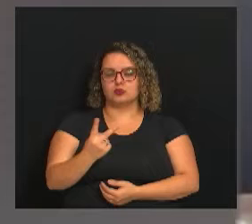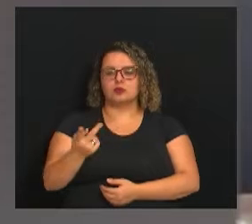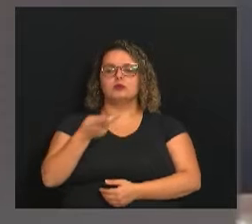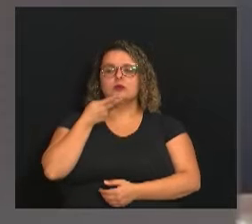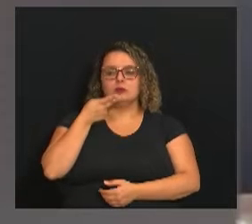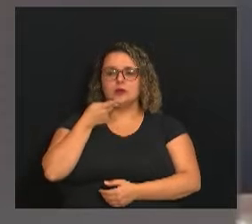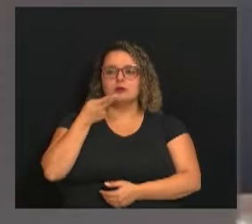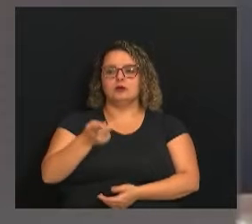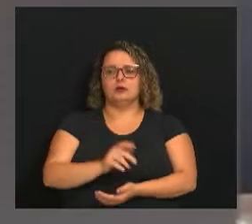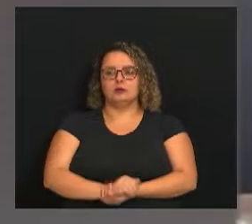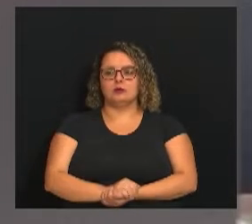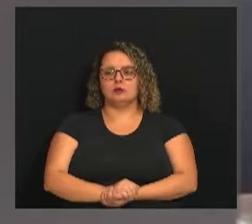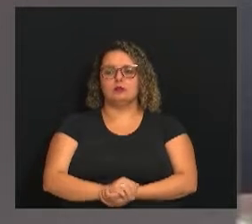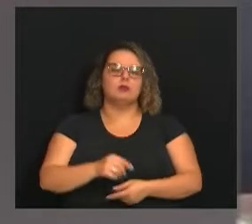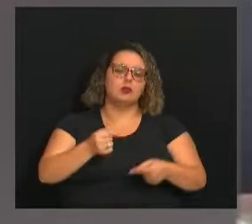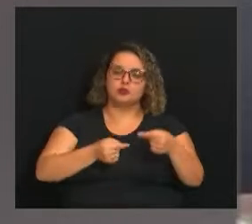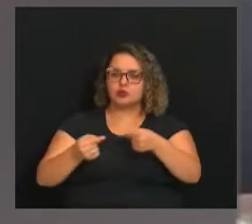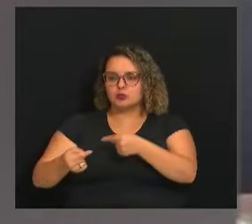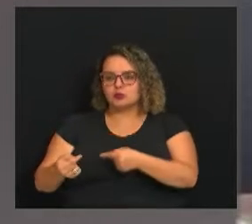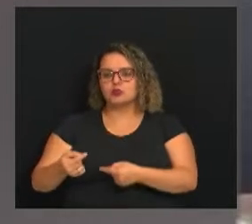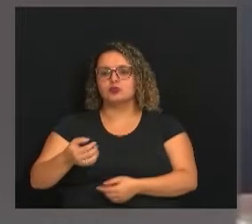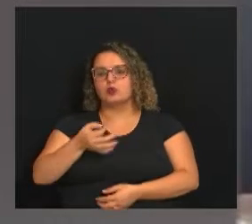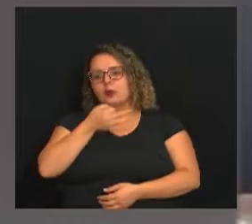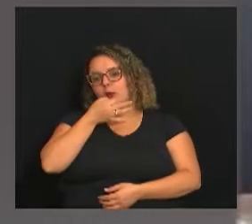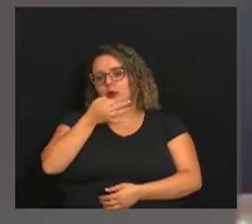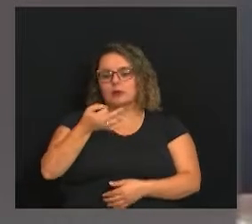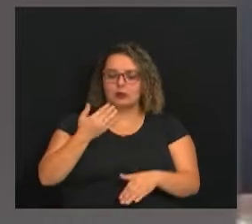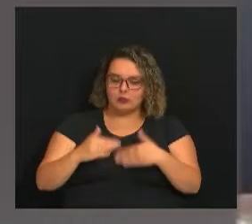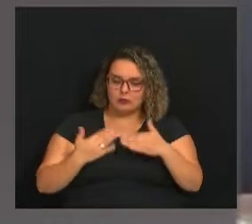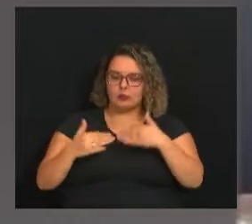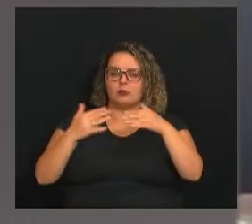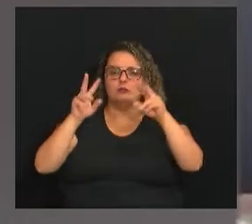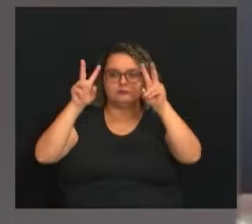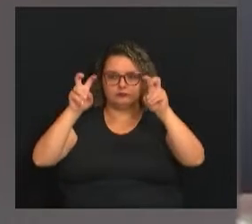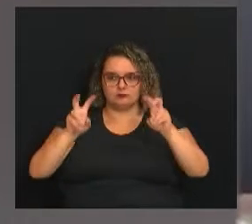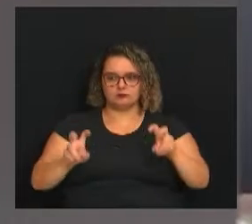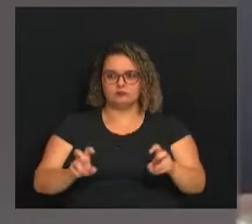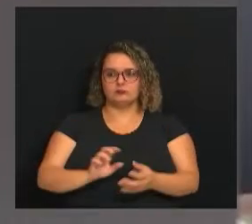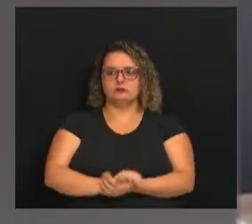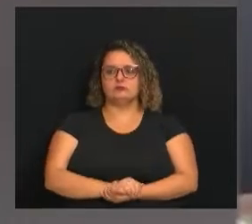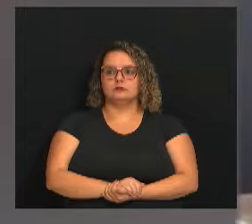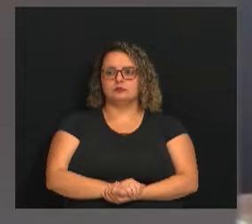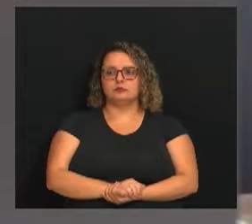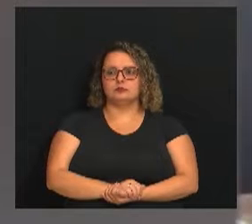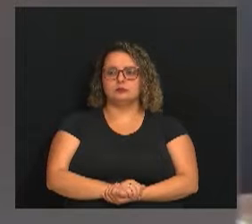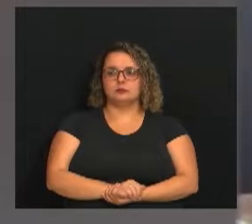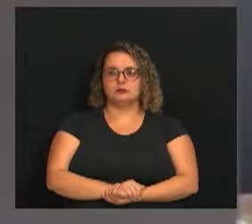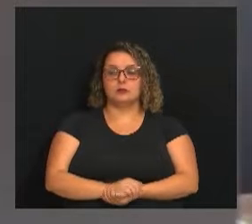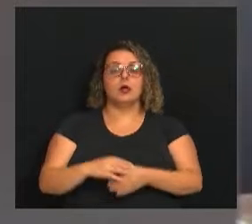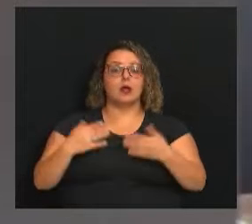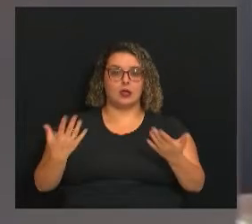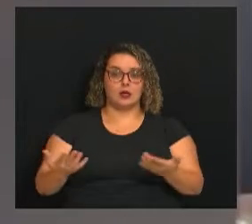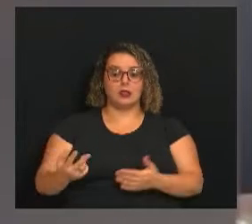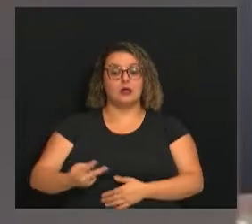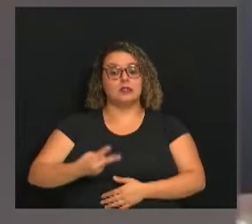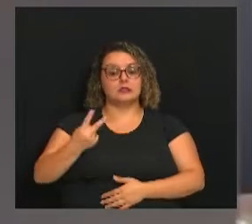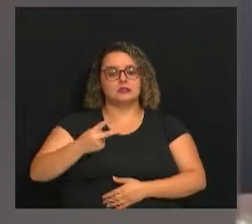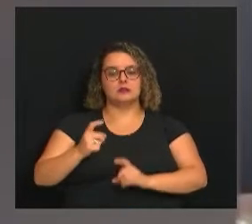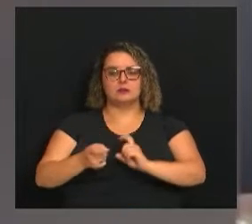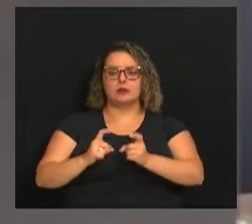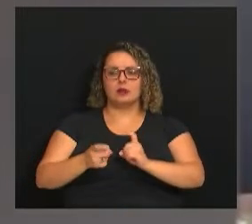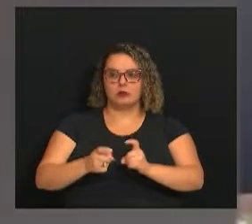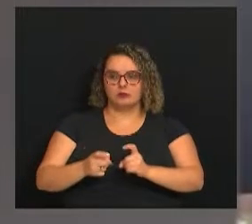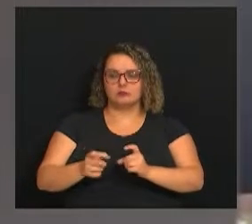poderem debater, poderem desenvolver esse tema. Essa é a segunda reunião dessa comissão.